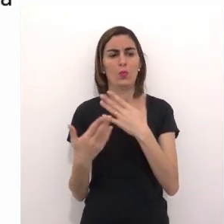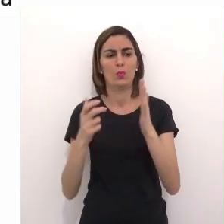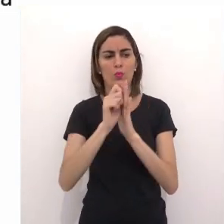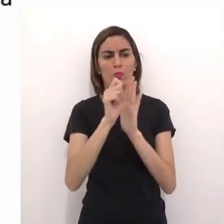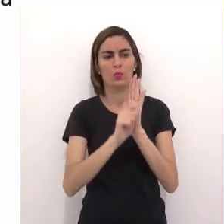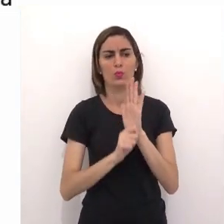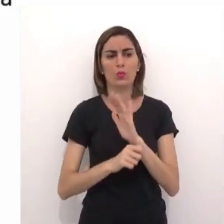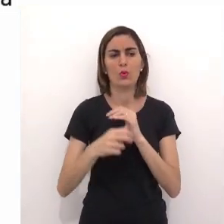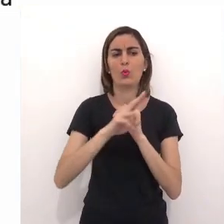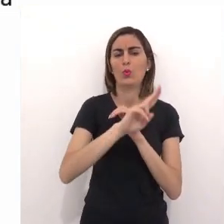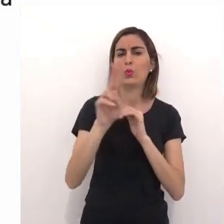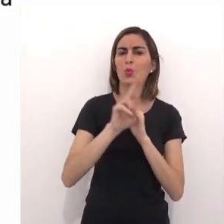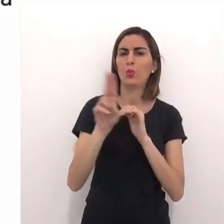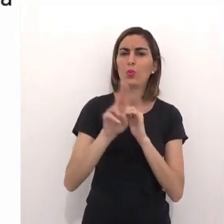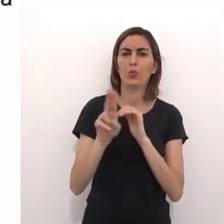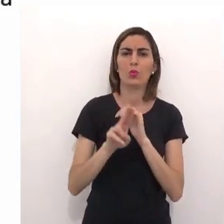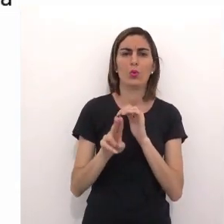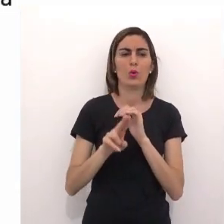denominada